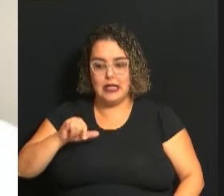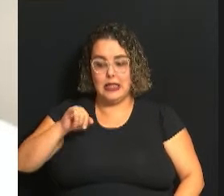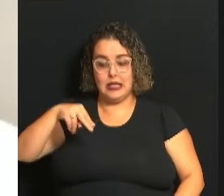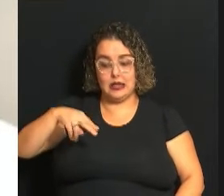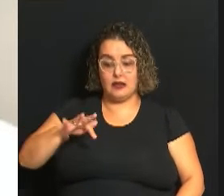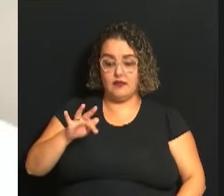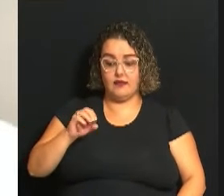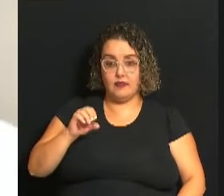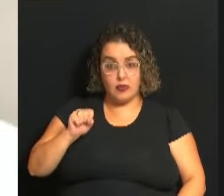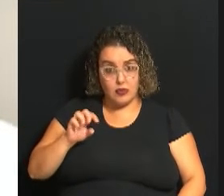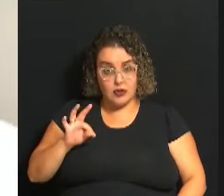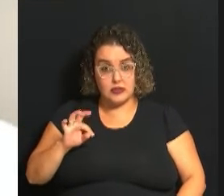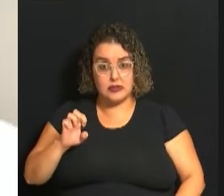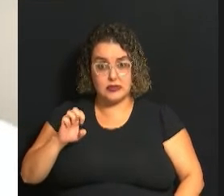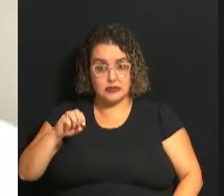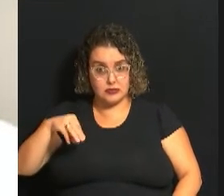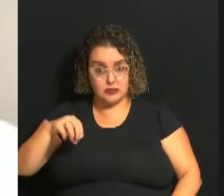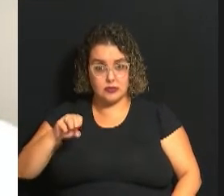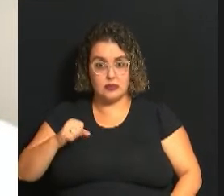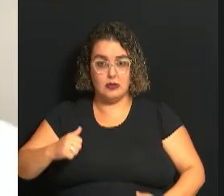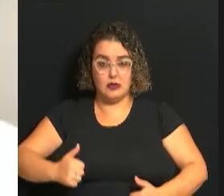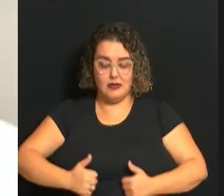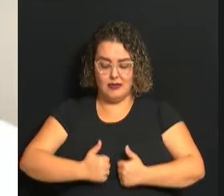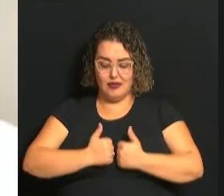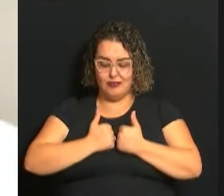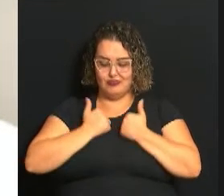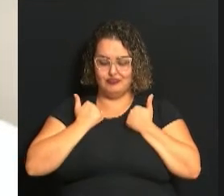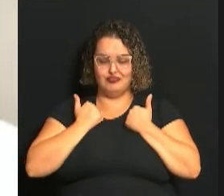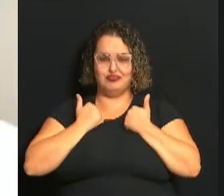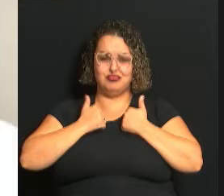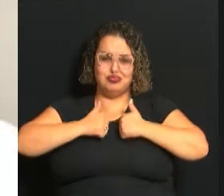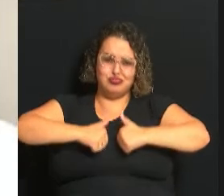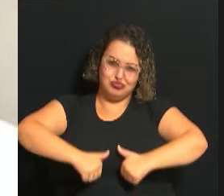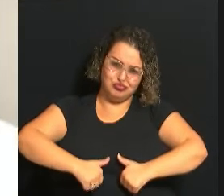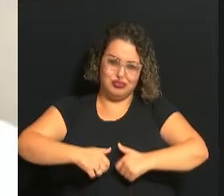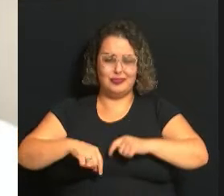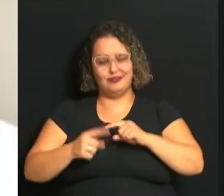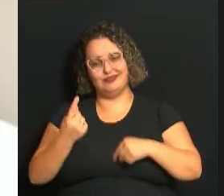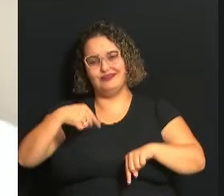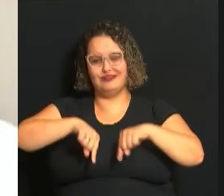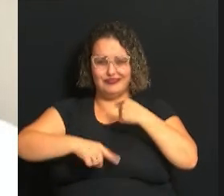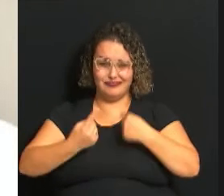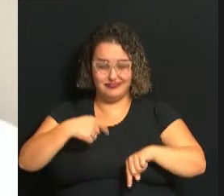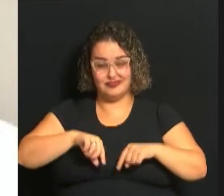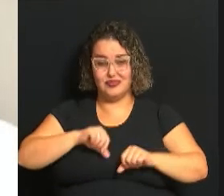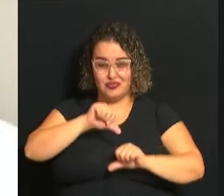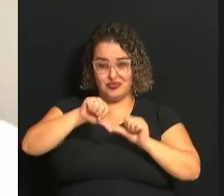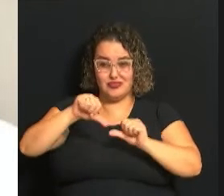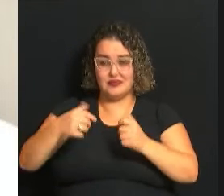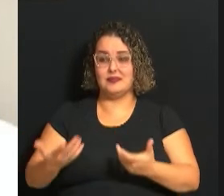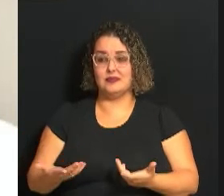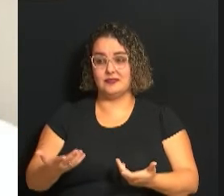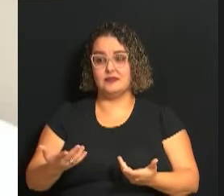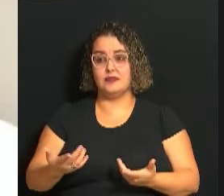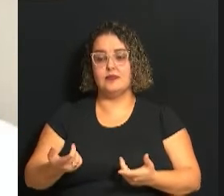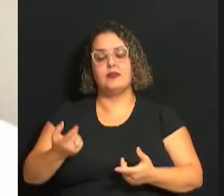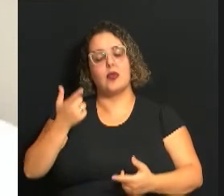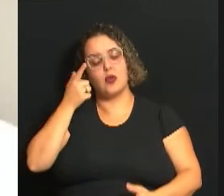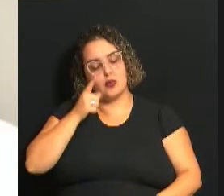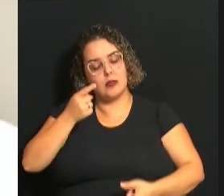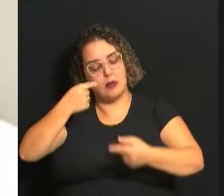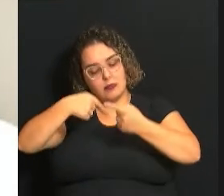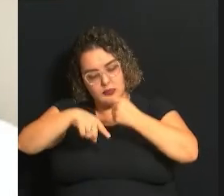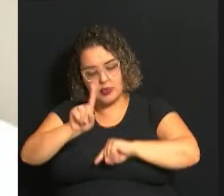imunidade pode ser alterada por conta da quimioterapia. Mas, como sempre, né, eu acabo dando a volta por cima. Todos os